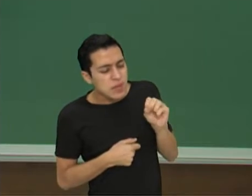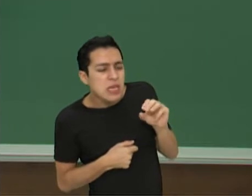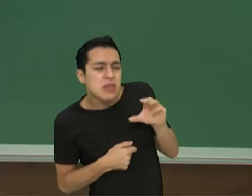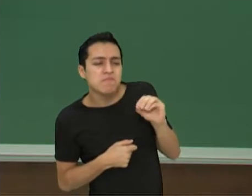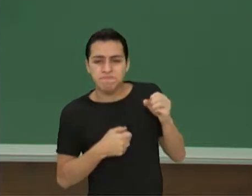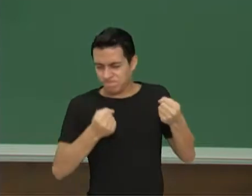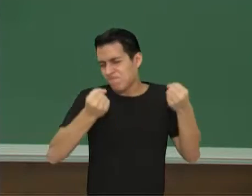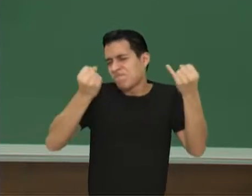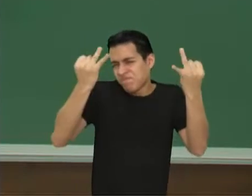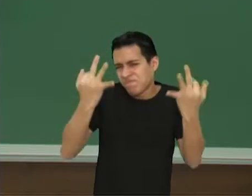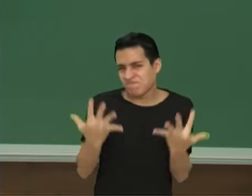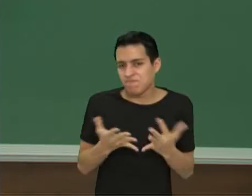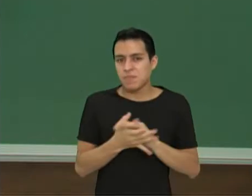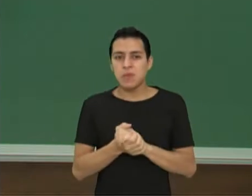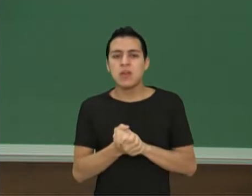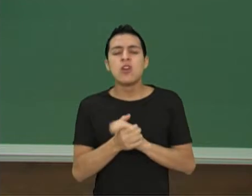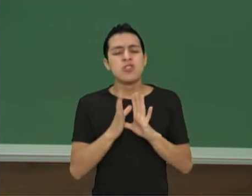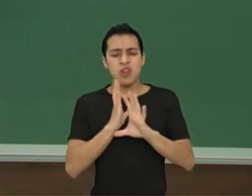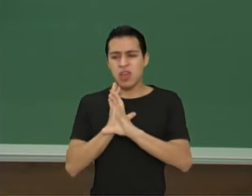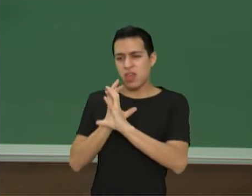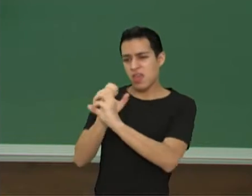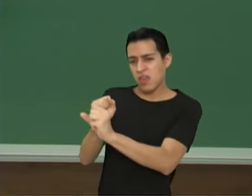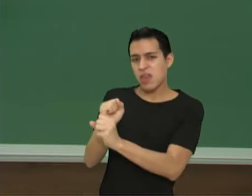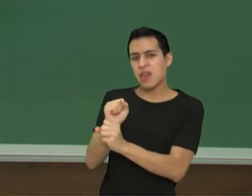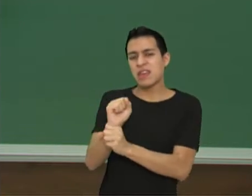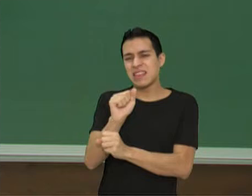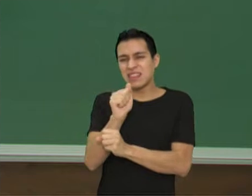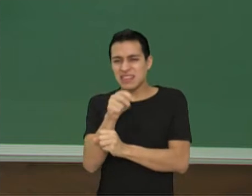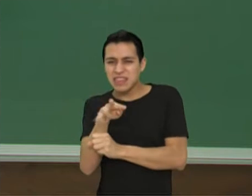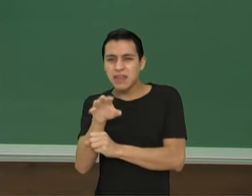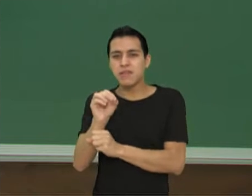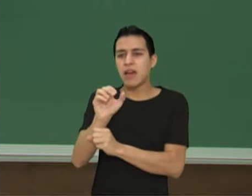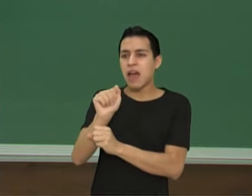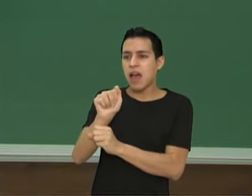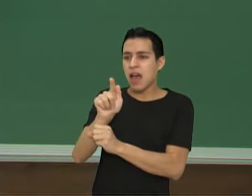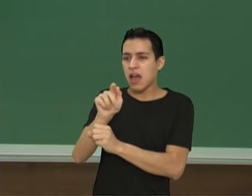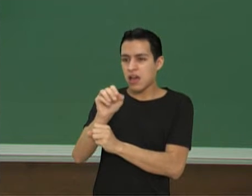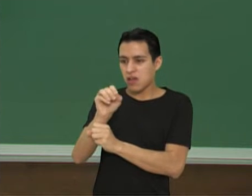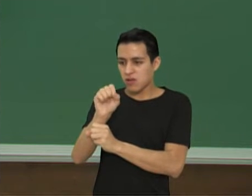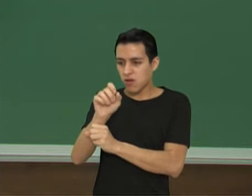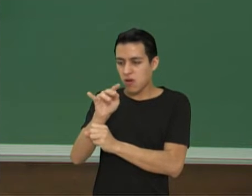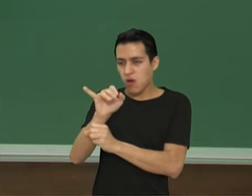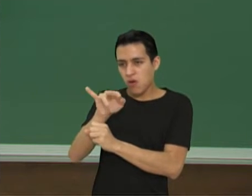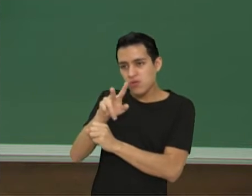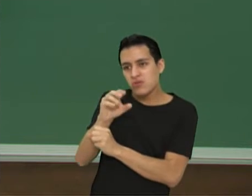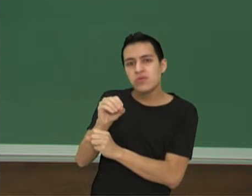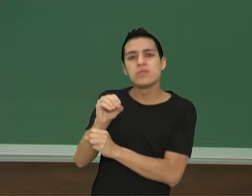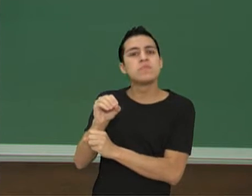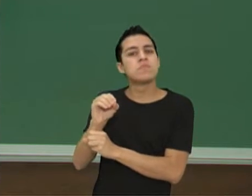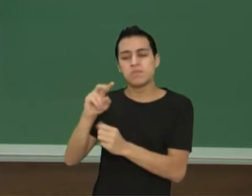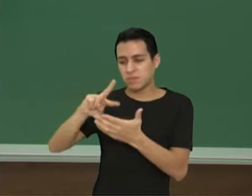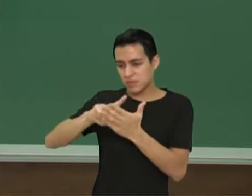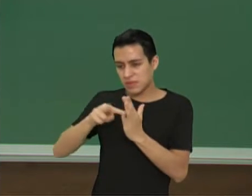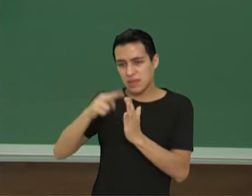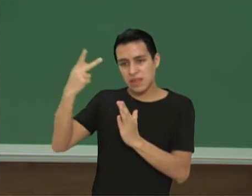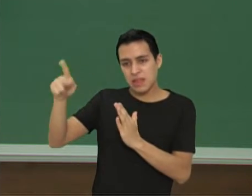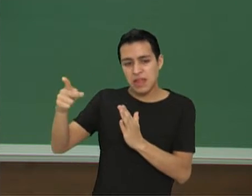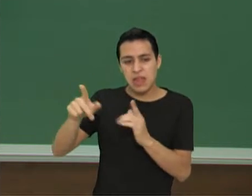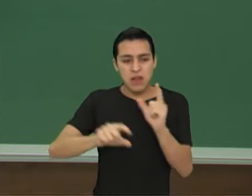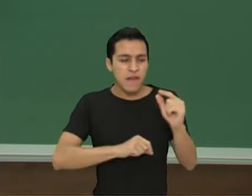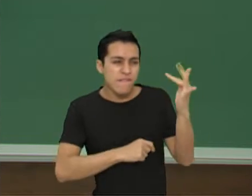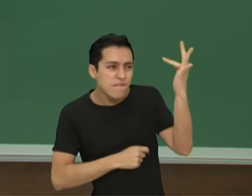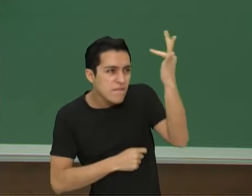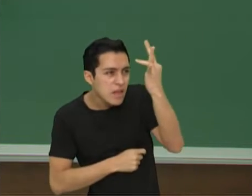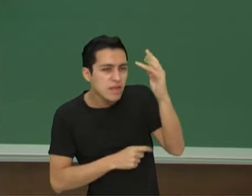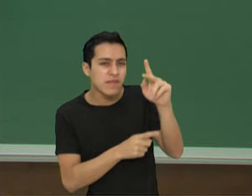Bom, a gente viu, né, no Santo Agostinho a adequação, né, a incorporação que Santo Agostinho realiza da filosofia